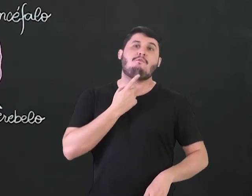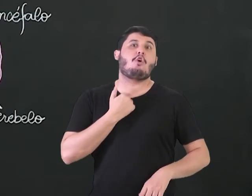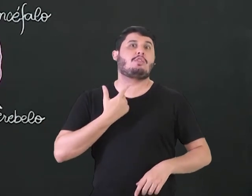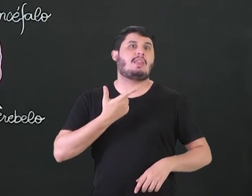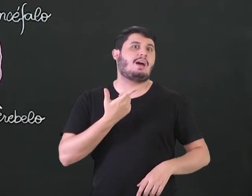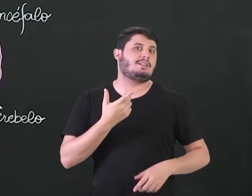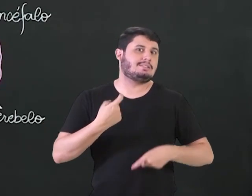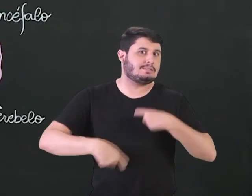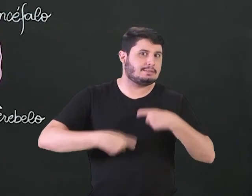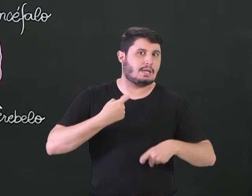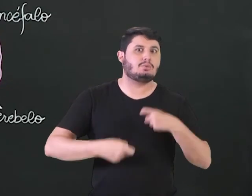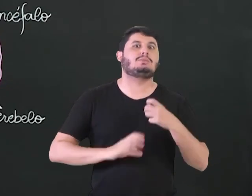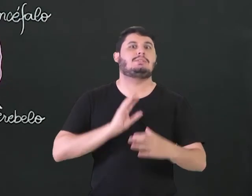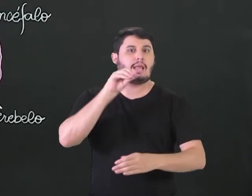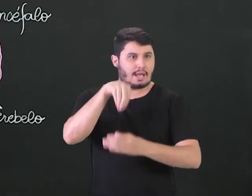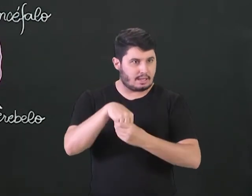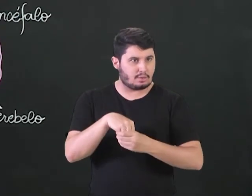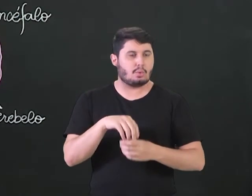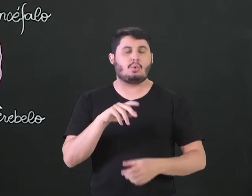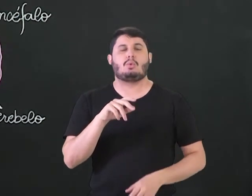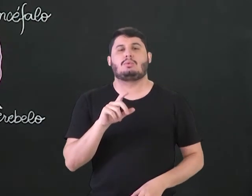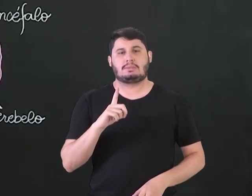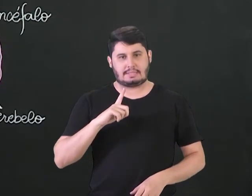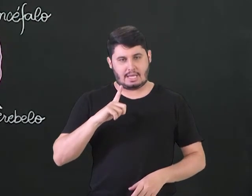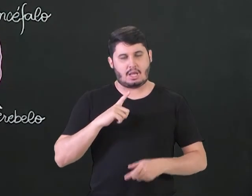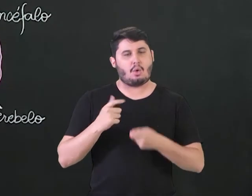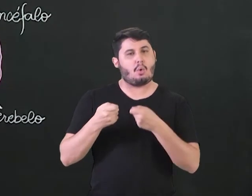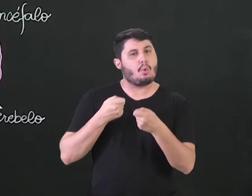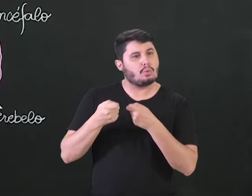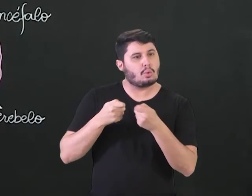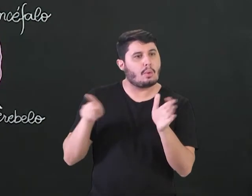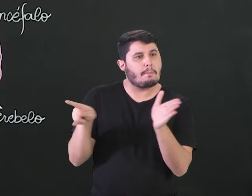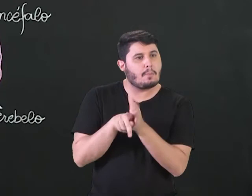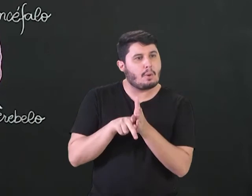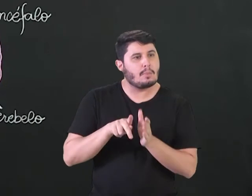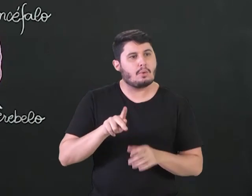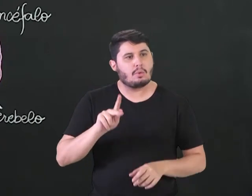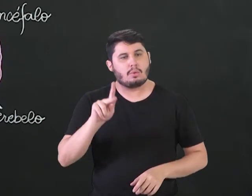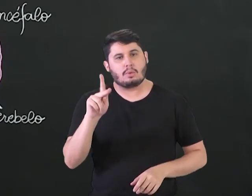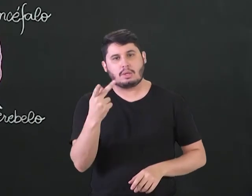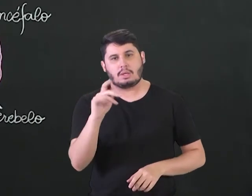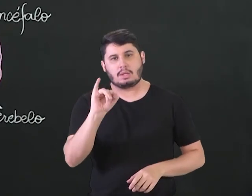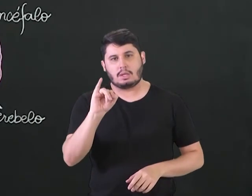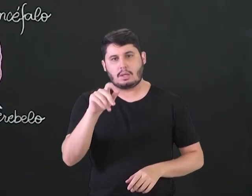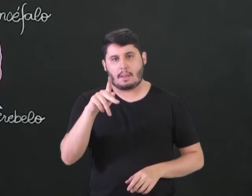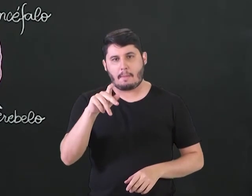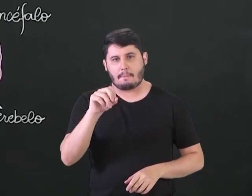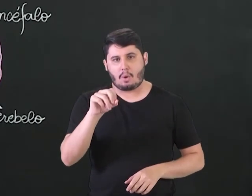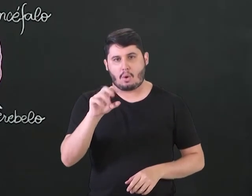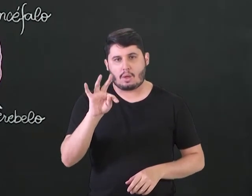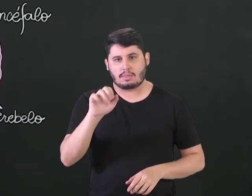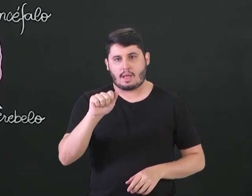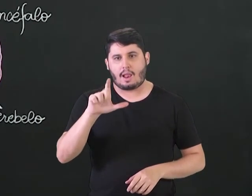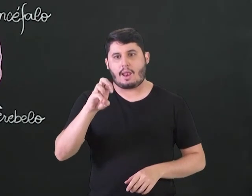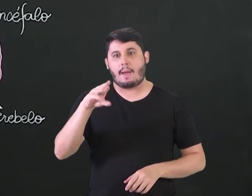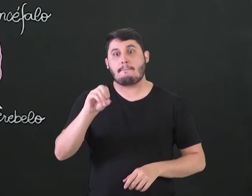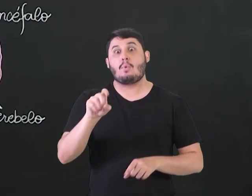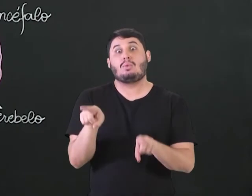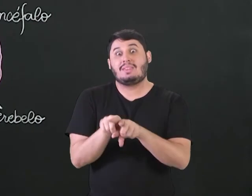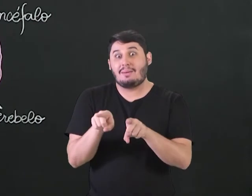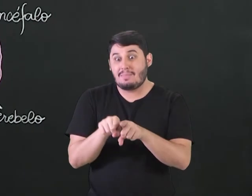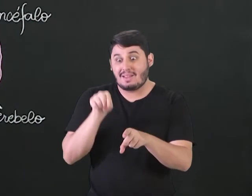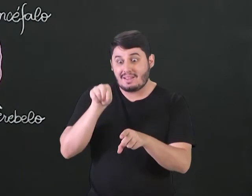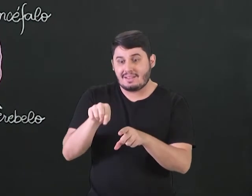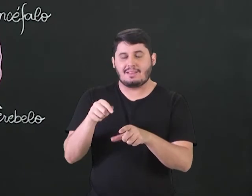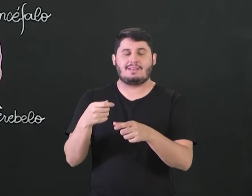controlado aqui pelo hipotálamo. Sem contar que ele ainda controla a glândula mestra do corpo. Lá na sua cabeça tem a hipófise, a